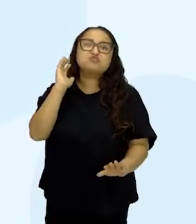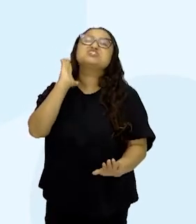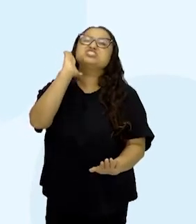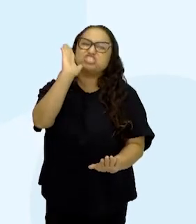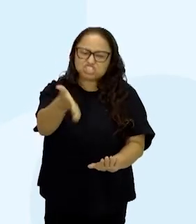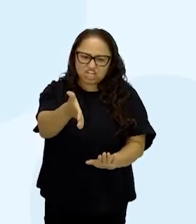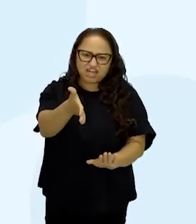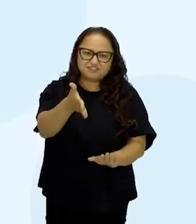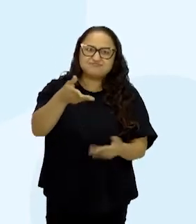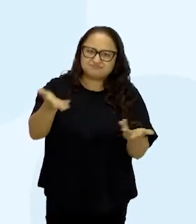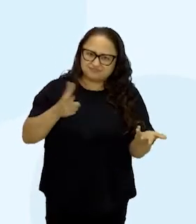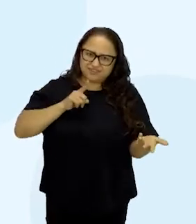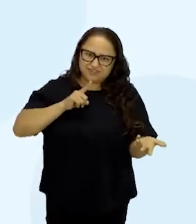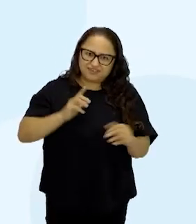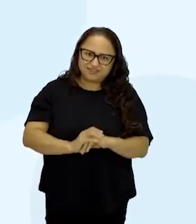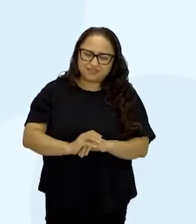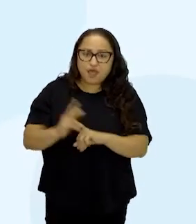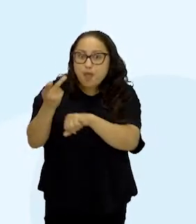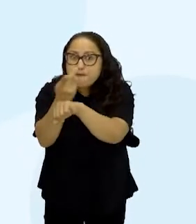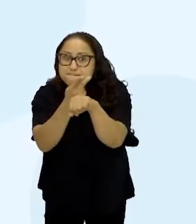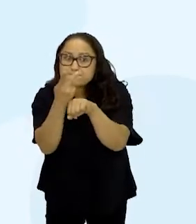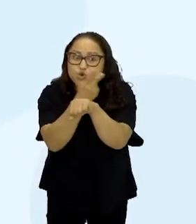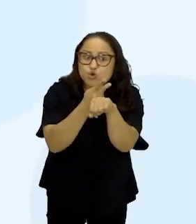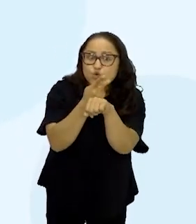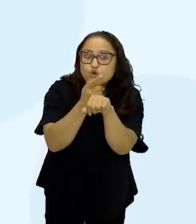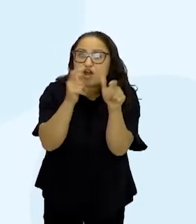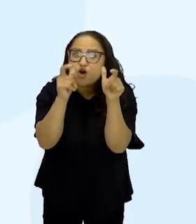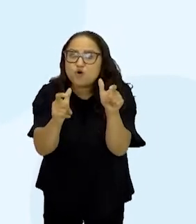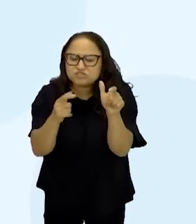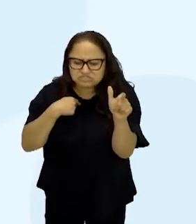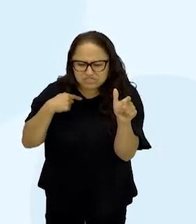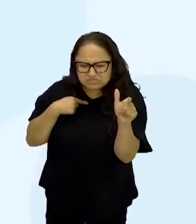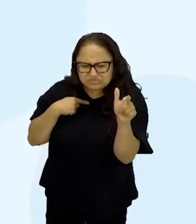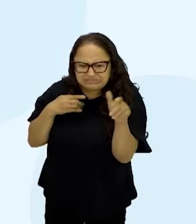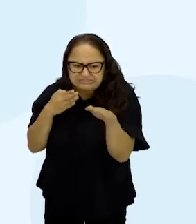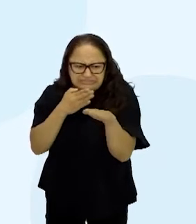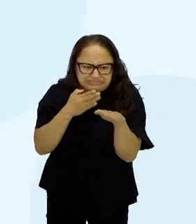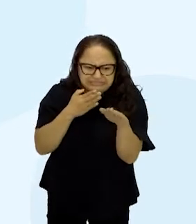ali, né? E a gente procura nela onde a gente se encaixa,